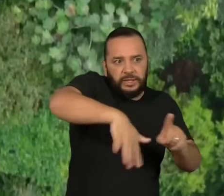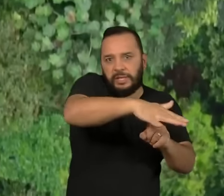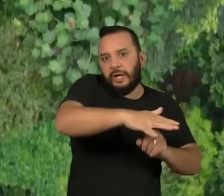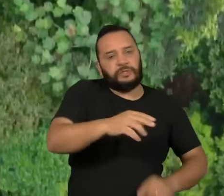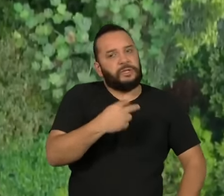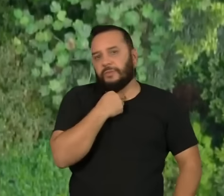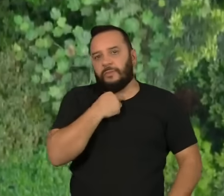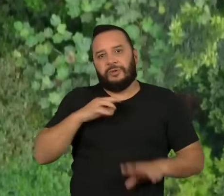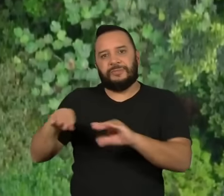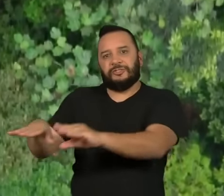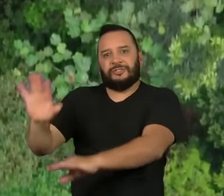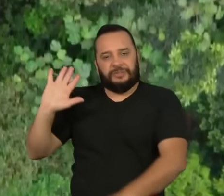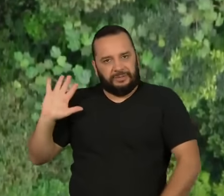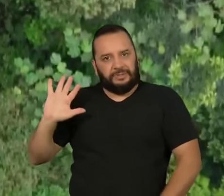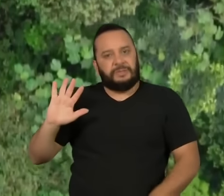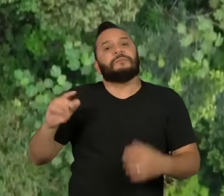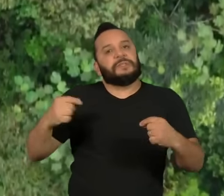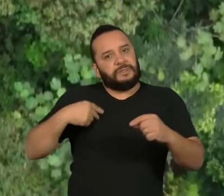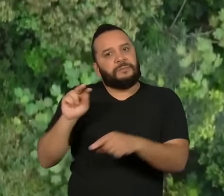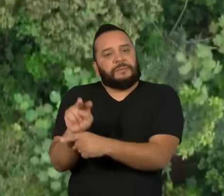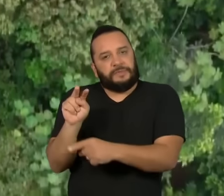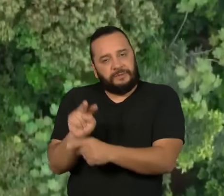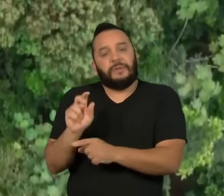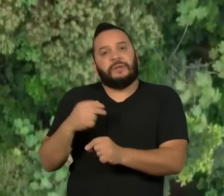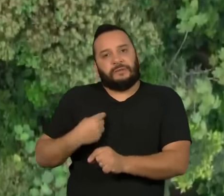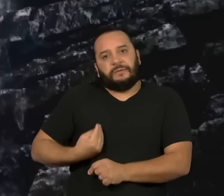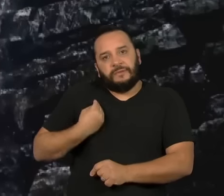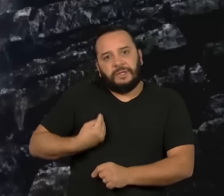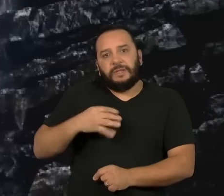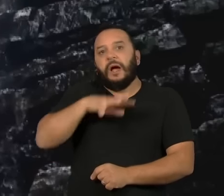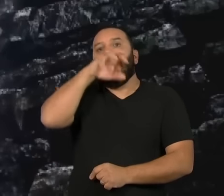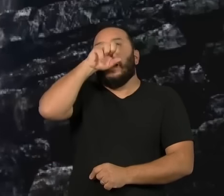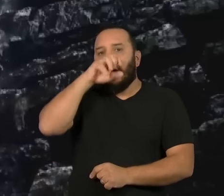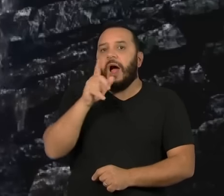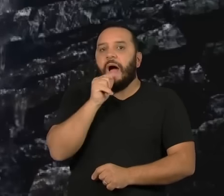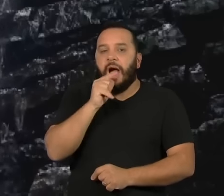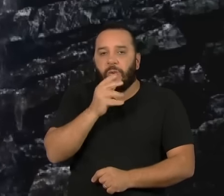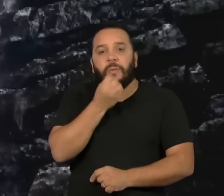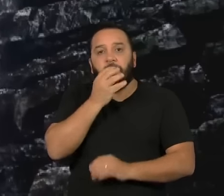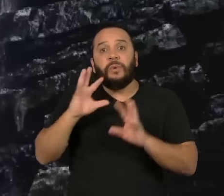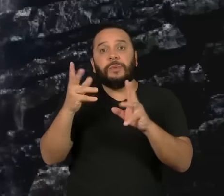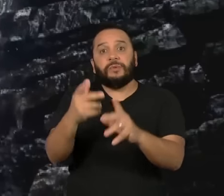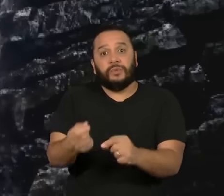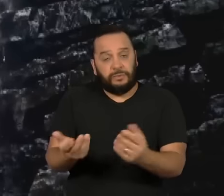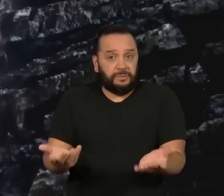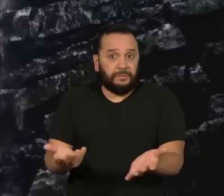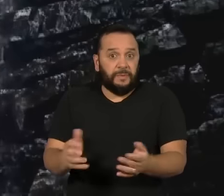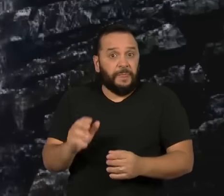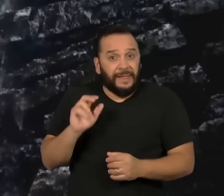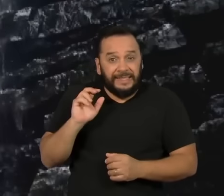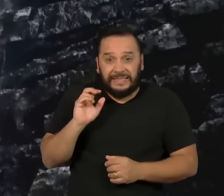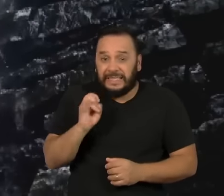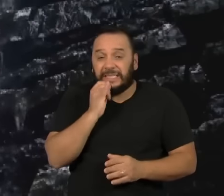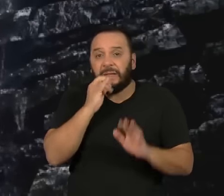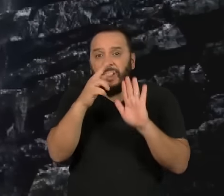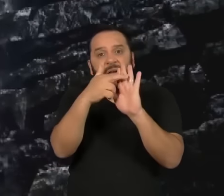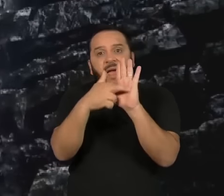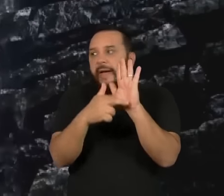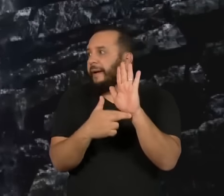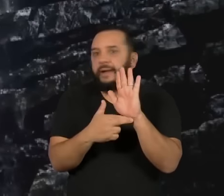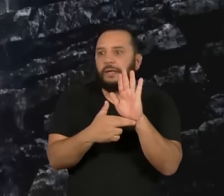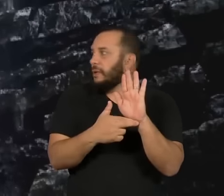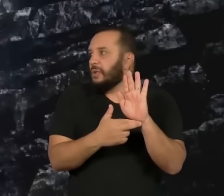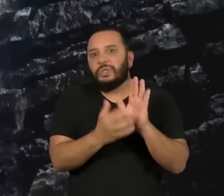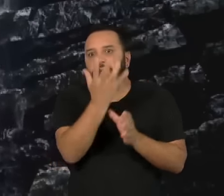ambiente, uma vida, um ar, a água saudável para todos. Você faz com que esse regramento desapareça, essas